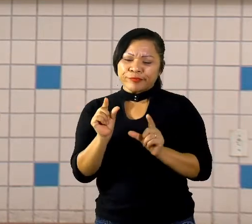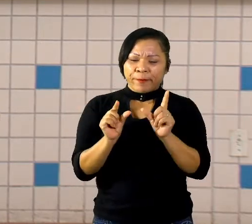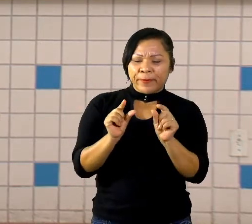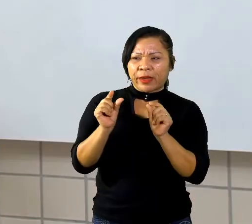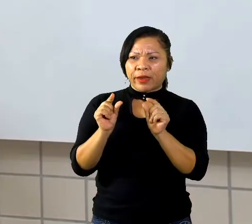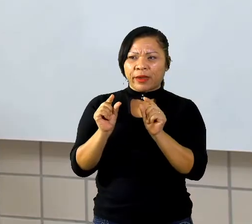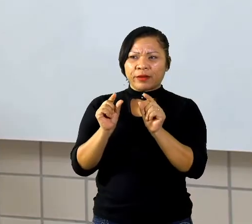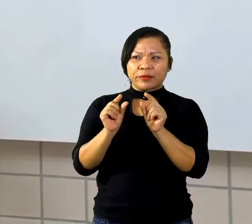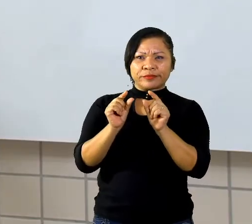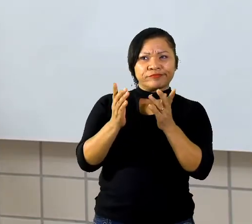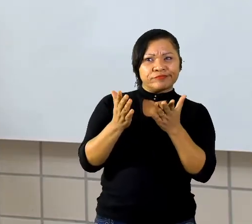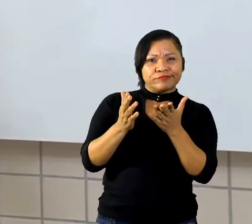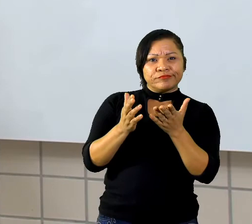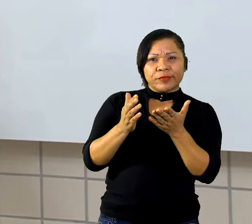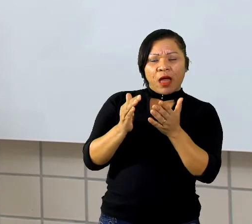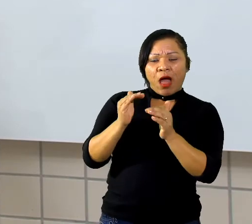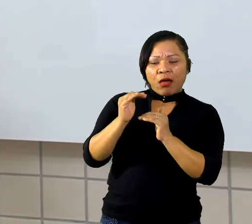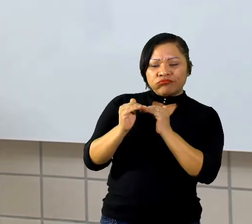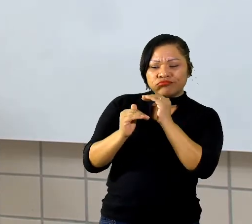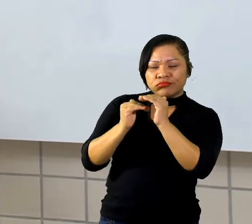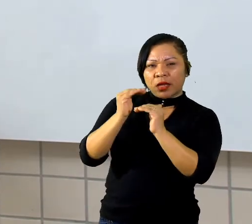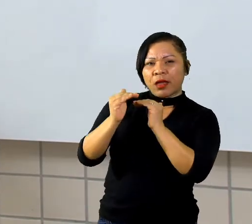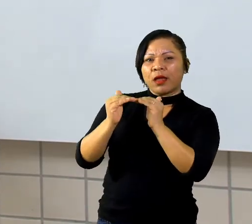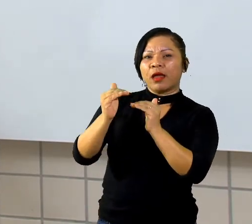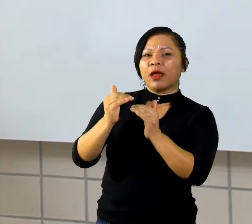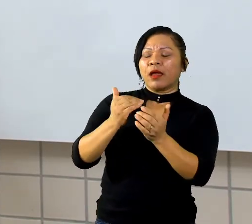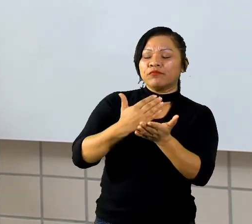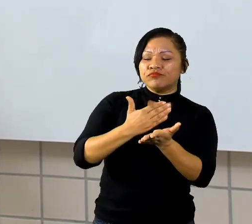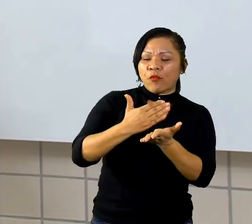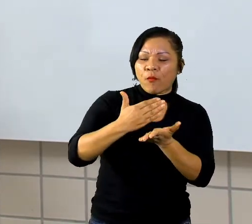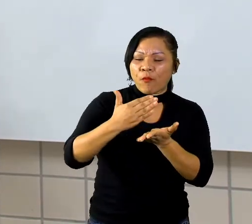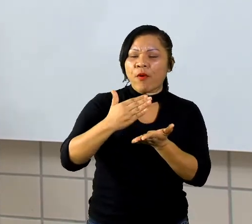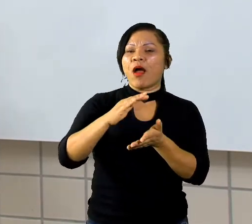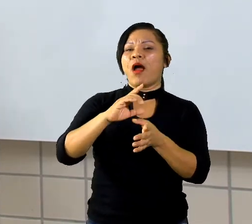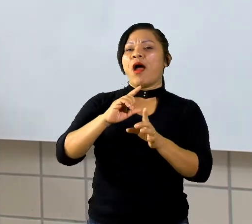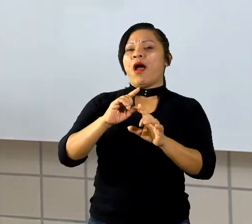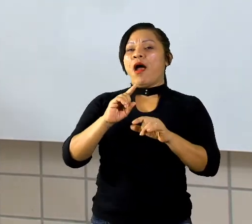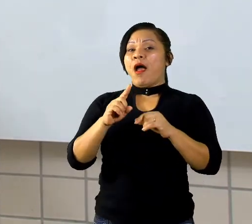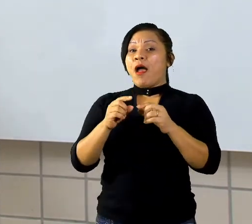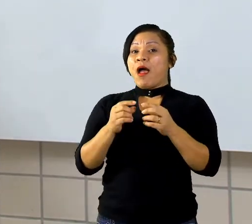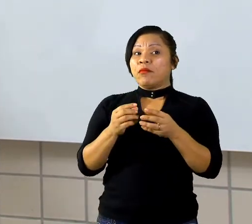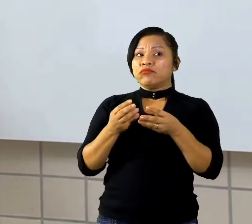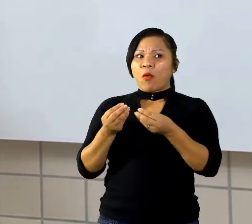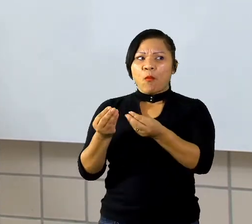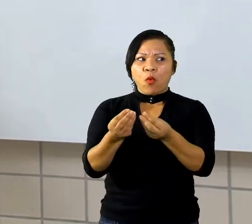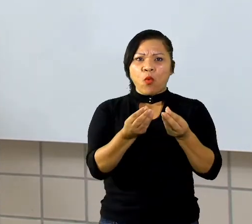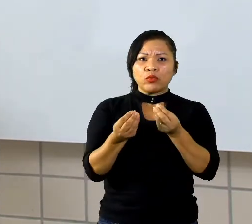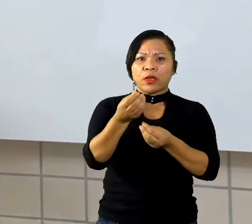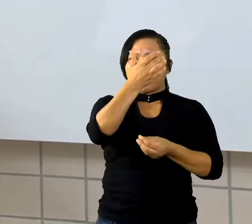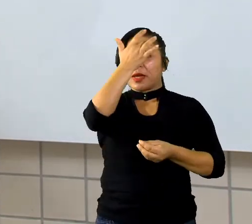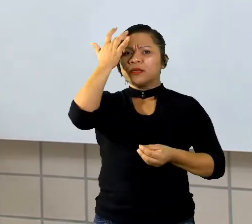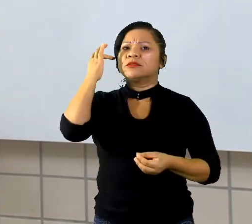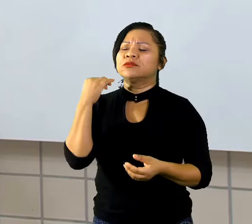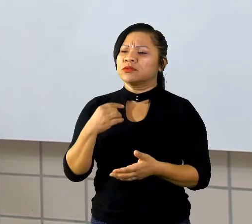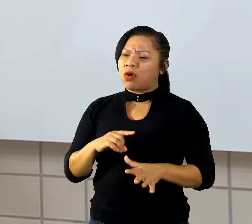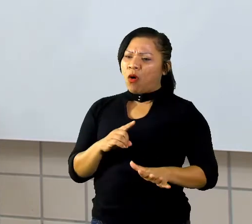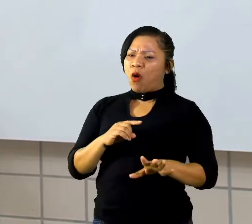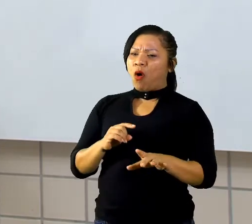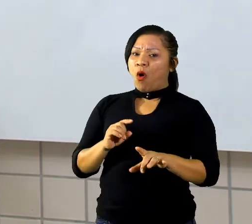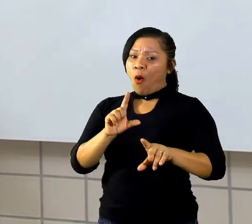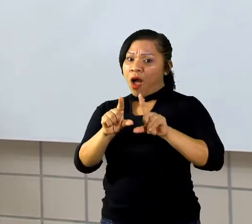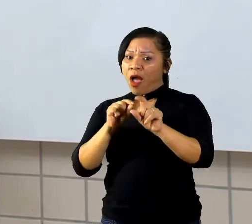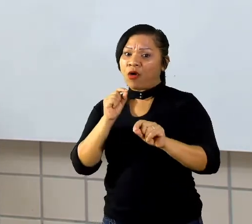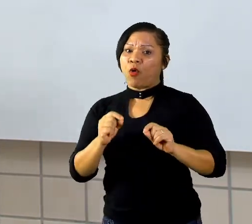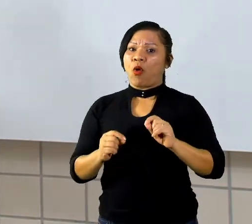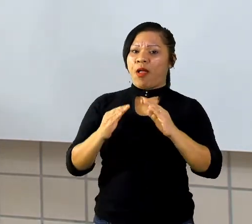saltos. O tempo foi passando, muitas pessoas decidiram vir morar aqui nessa região que antigamente era chamada